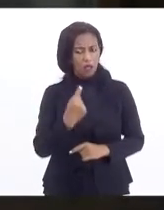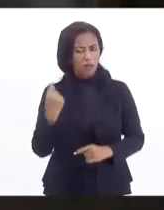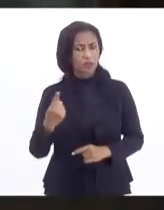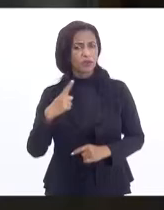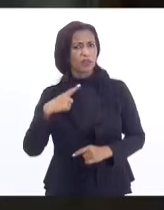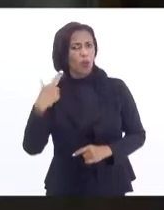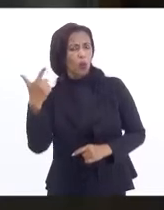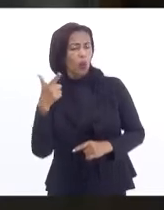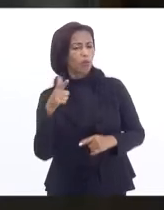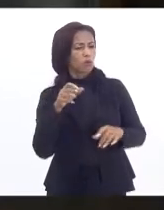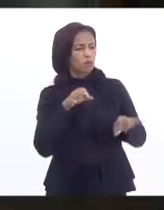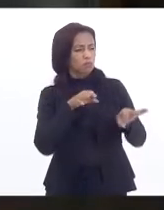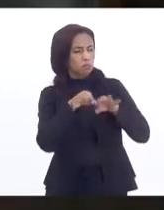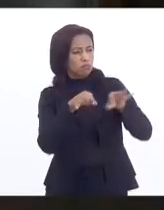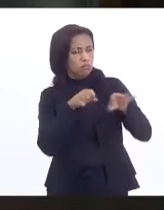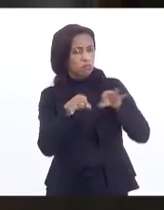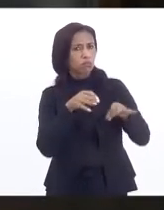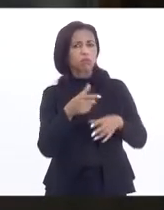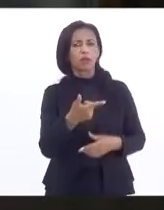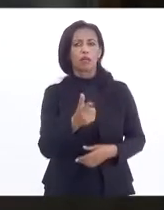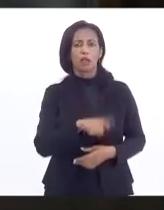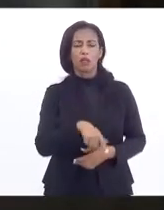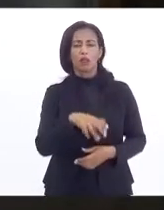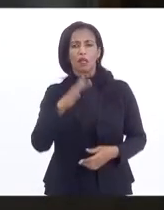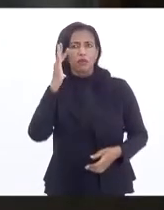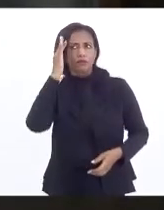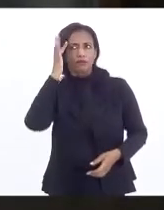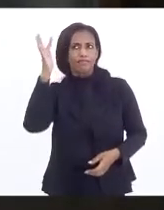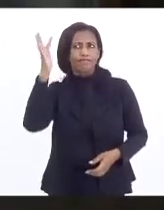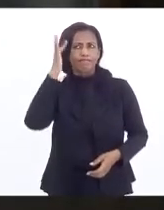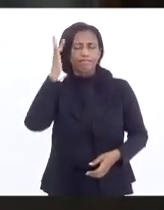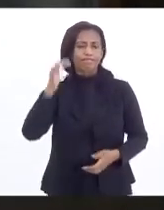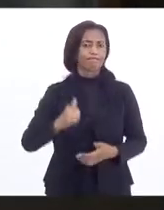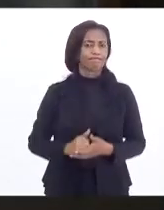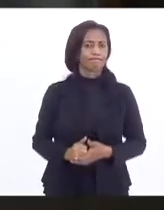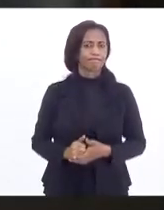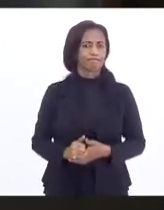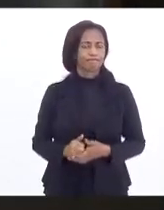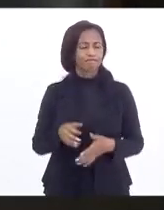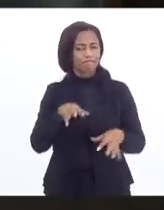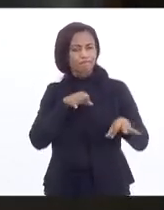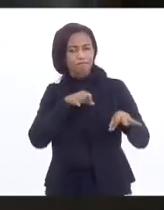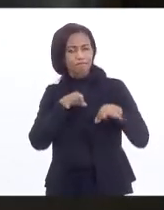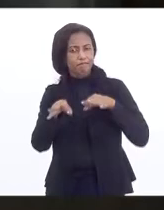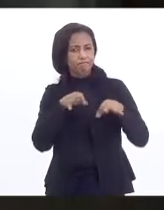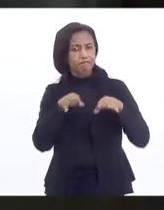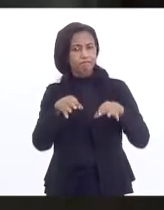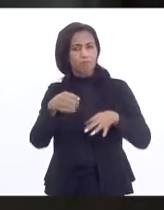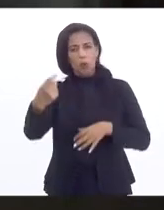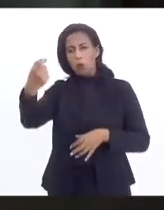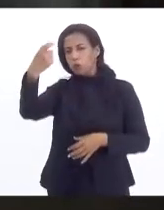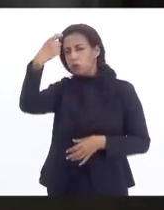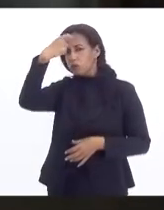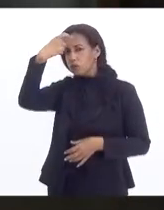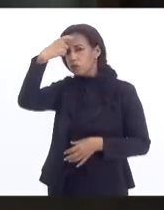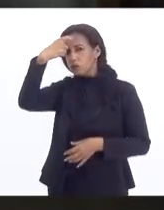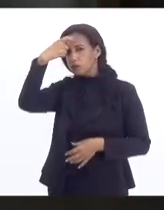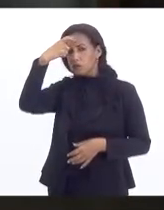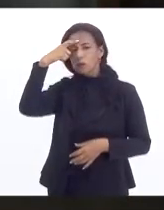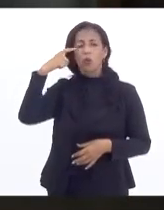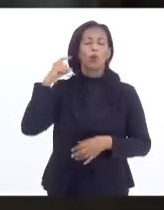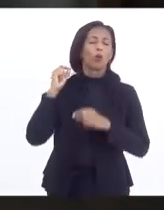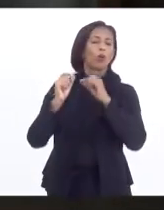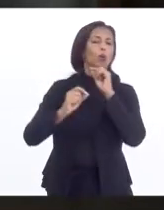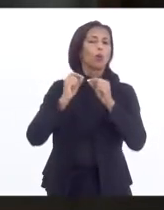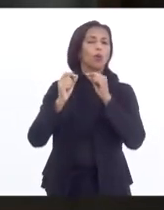outro mecanismo, que é um mecanismo de reflexão, é um mecanismo de conscientização do que